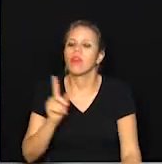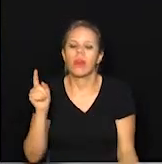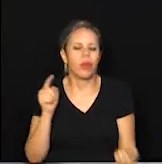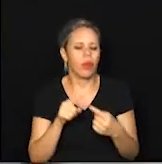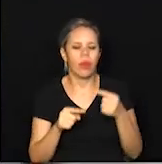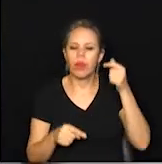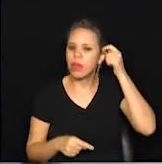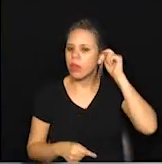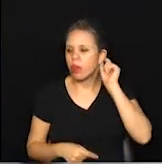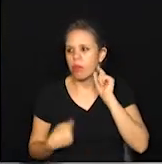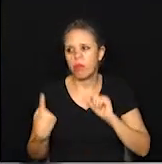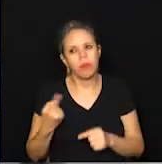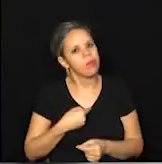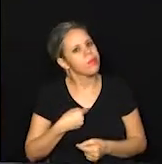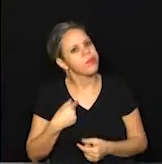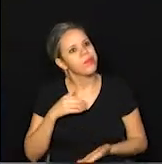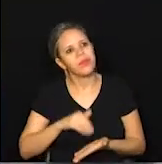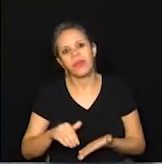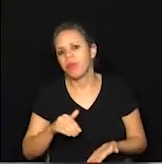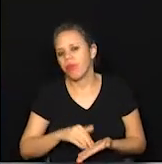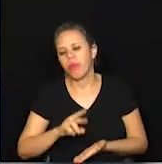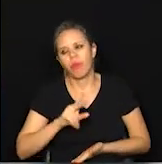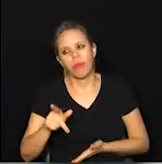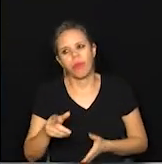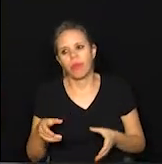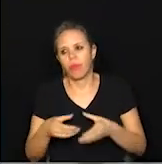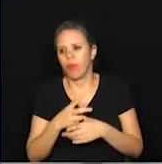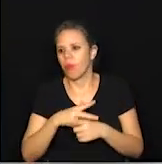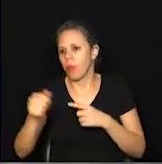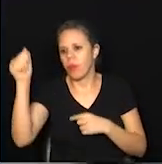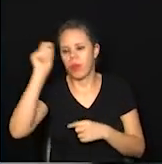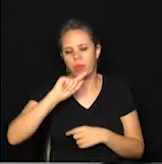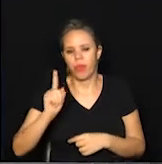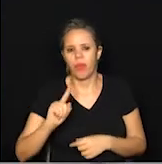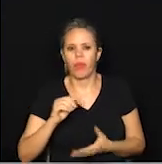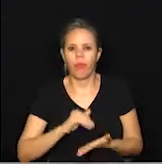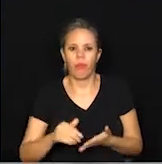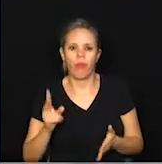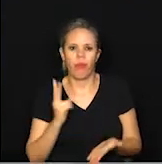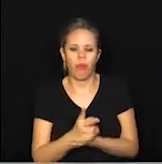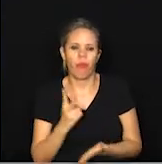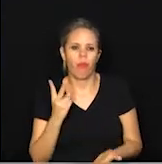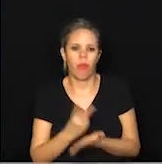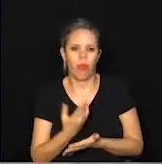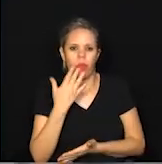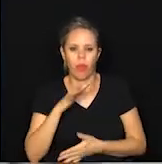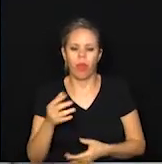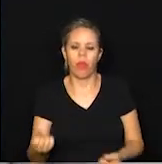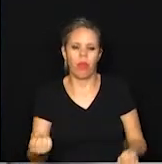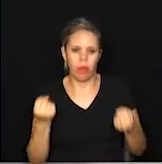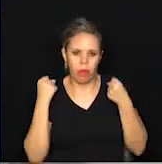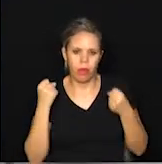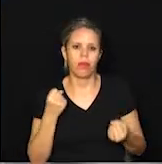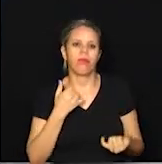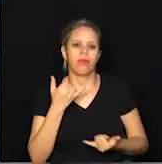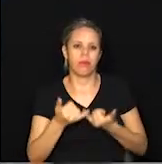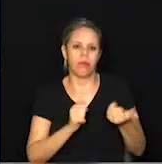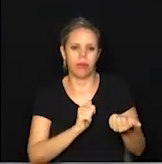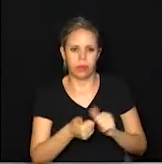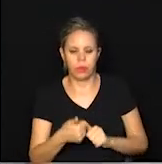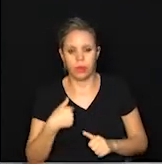objetivo nosso enquanto secretaria, não é formar um campeão. Enquanto secretaria, nós mantemos essas crianças em atividade. Então, eu sou um